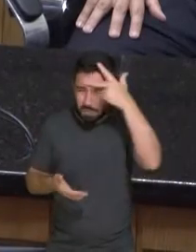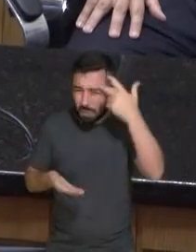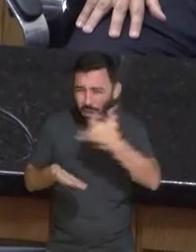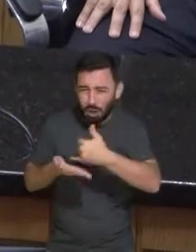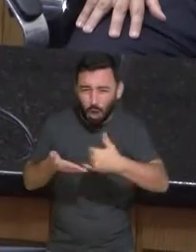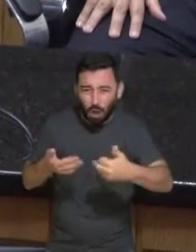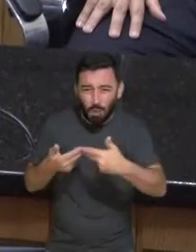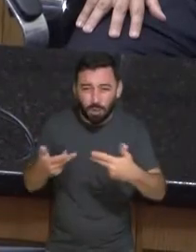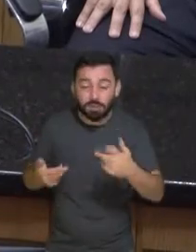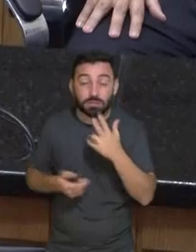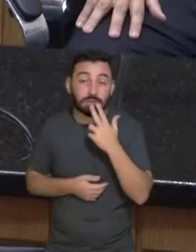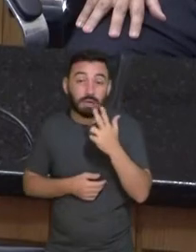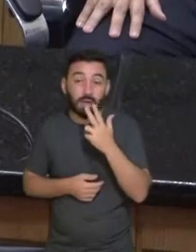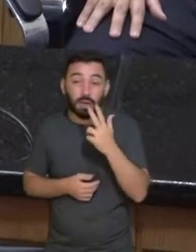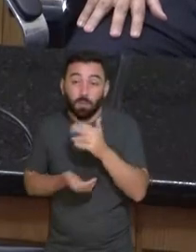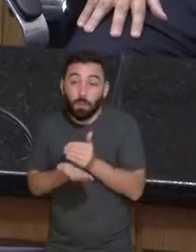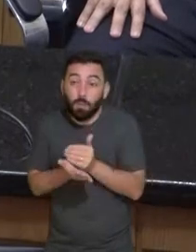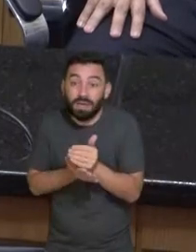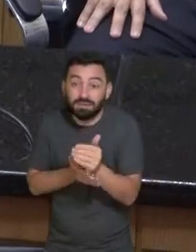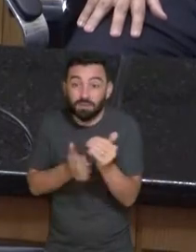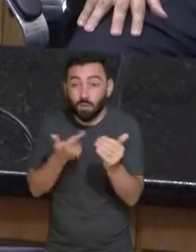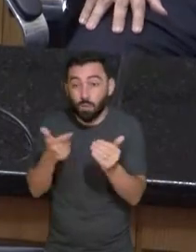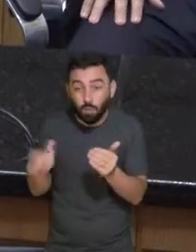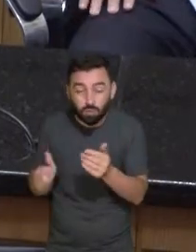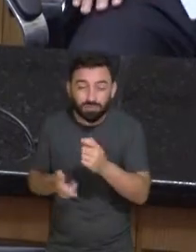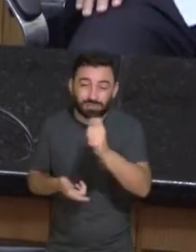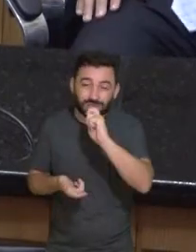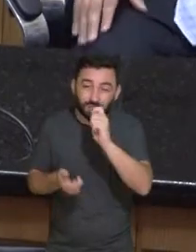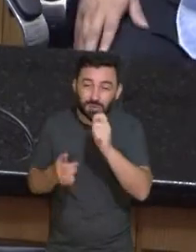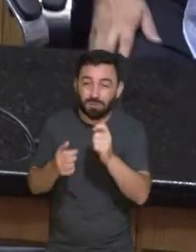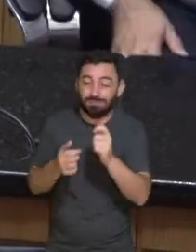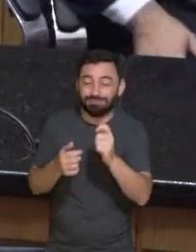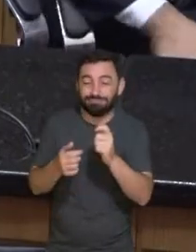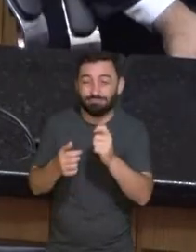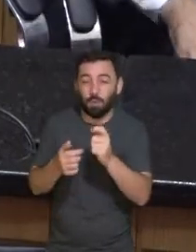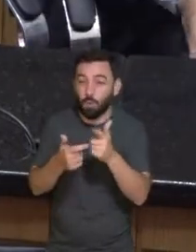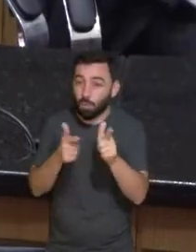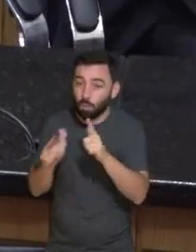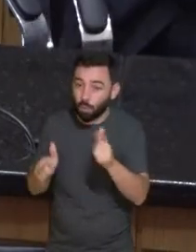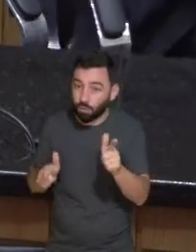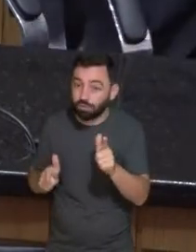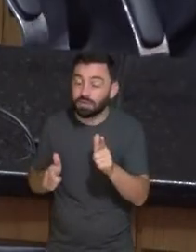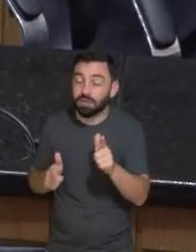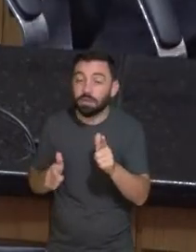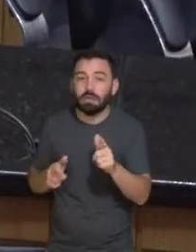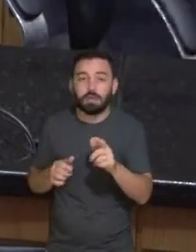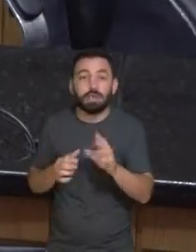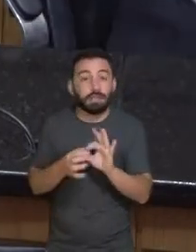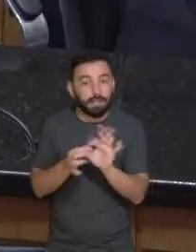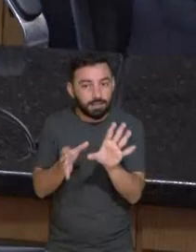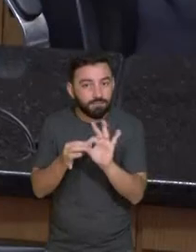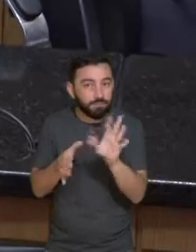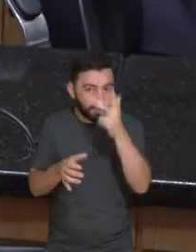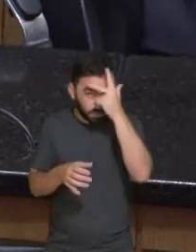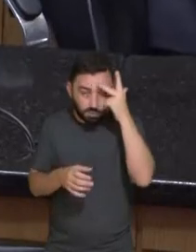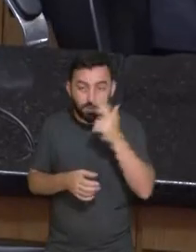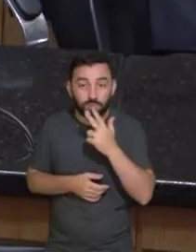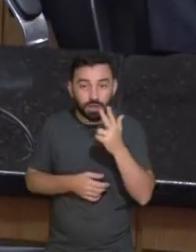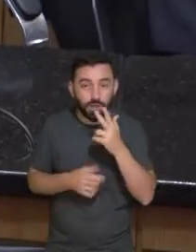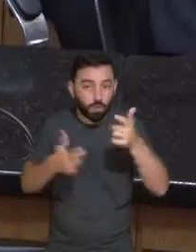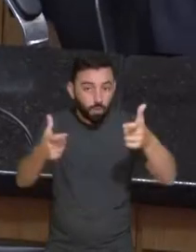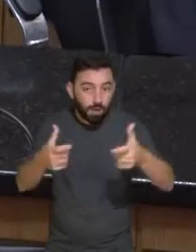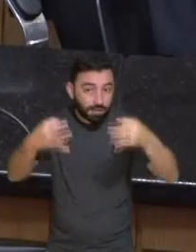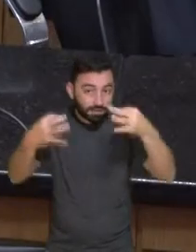o cigarro é uma porta de entrada para a maconha também. Então eu vejo, vai se preservar a liberdade do fumante, vai ter um local específico